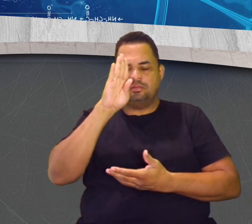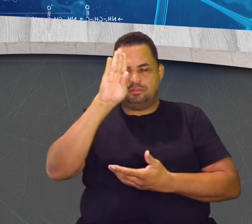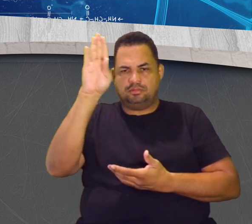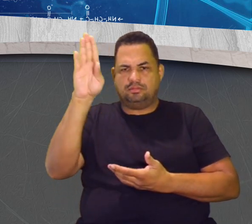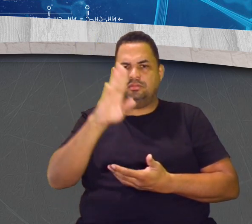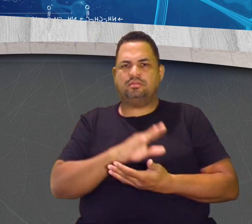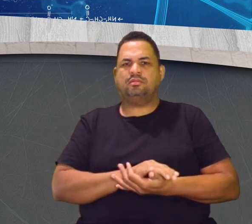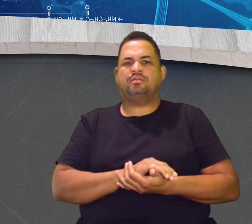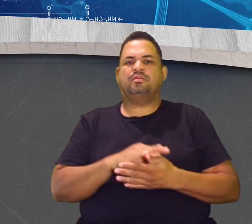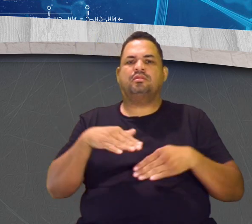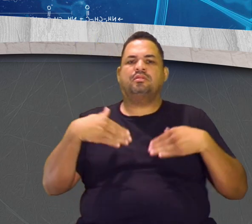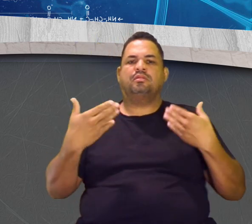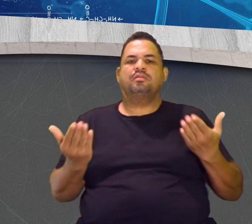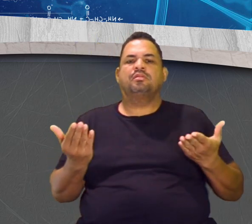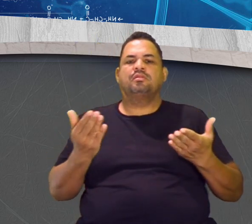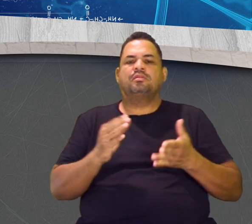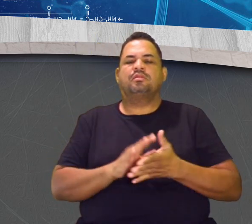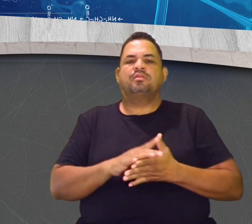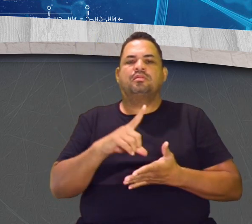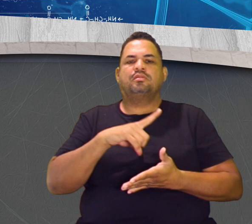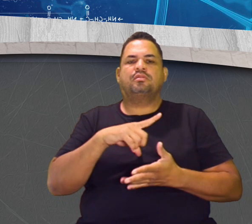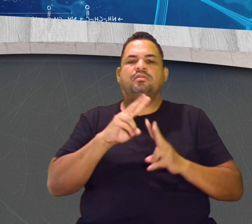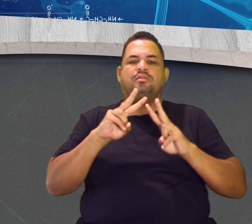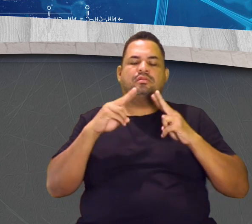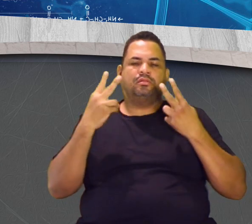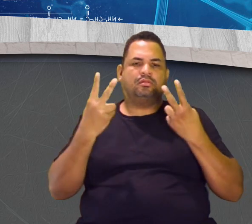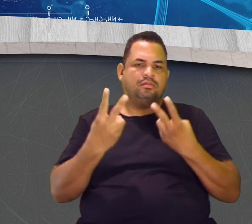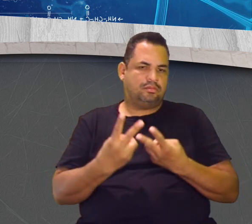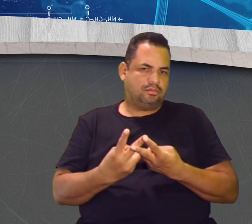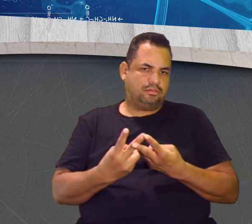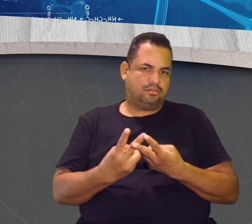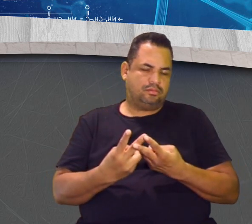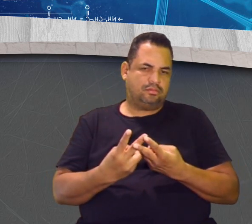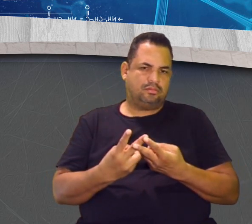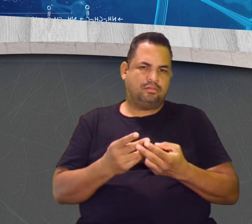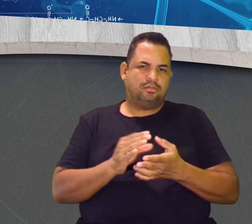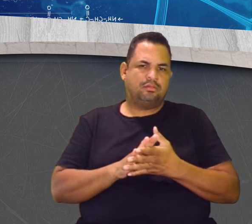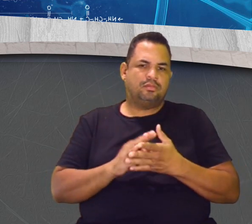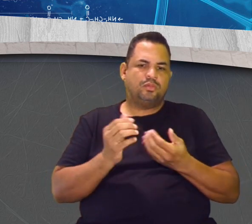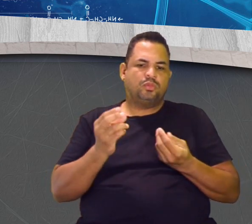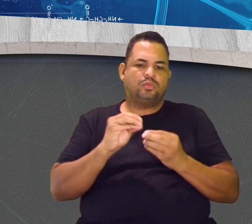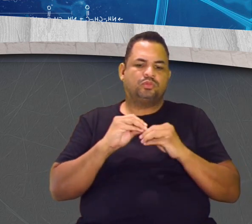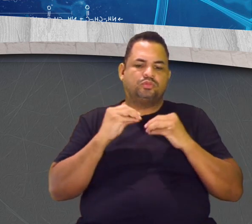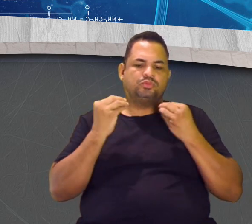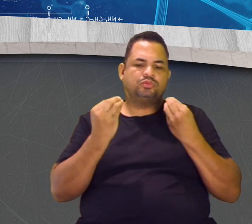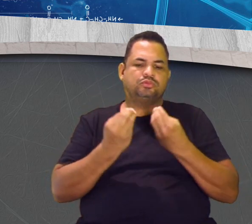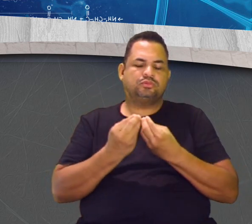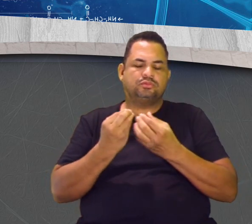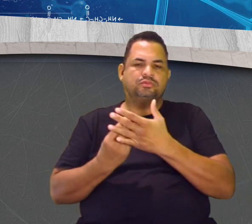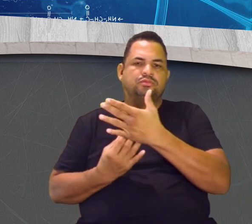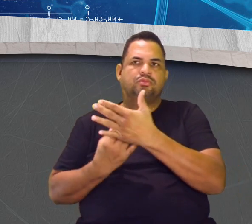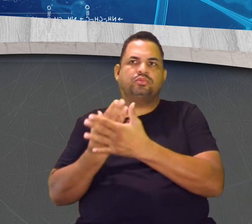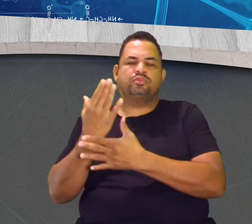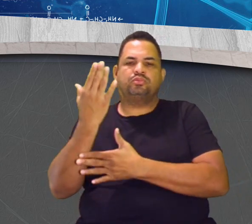principalmente quando estivermos com volume ou substância na fase